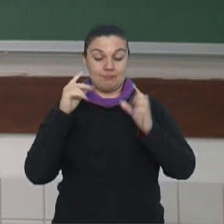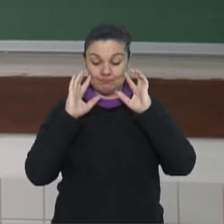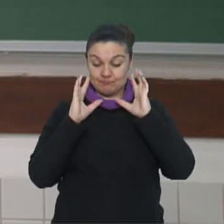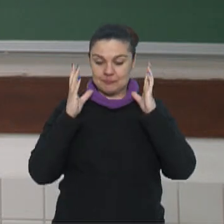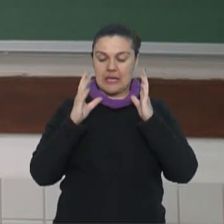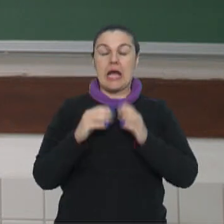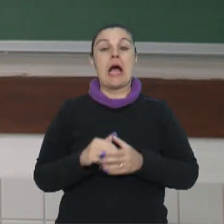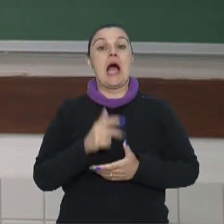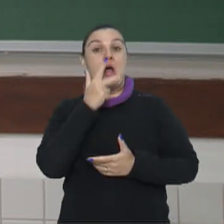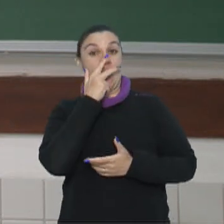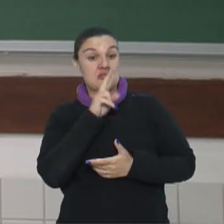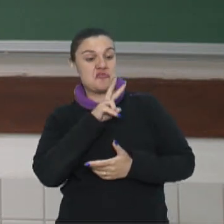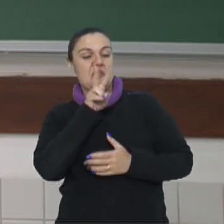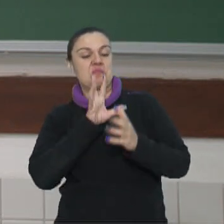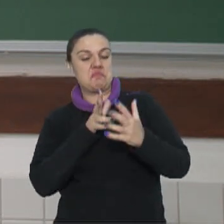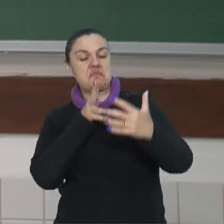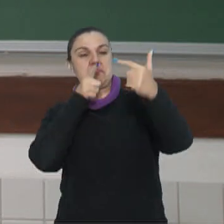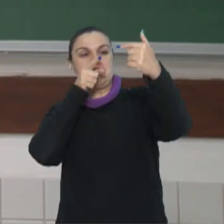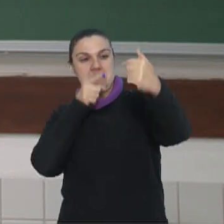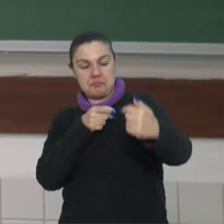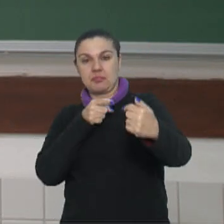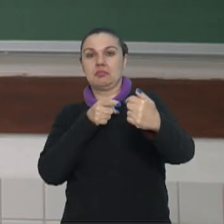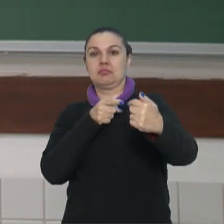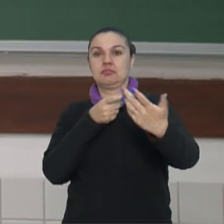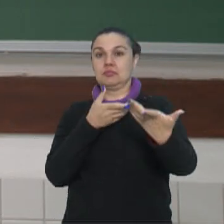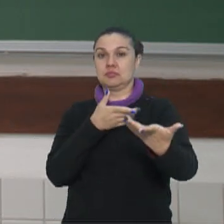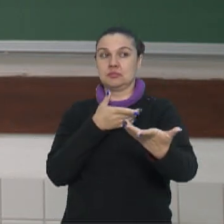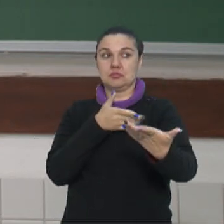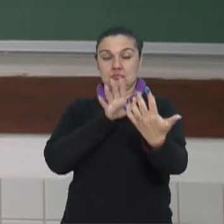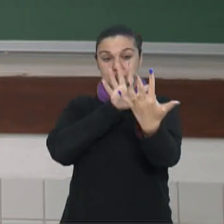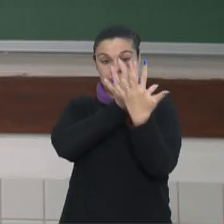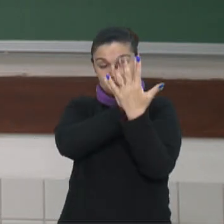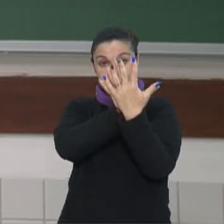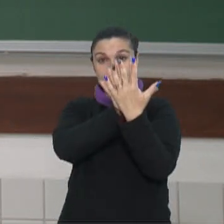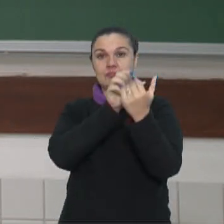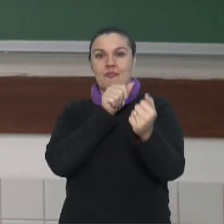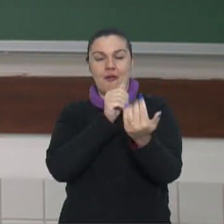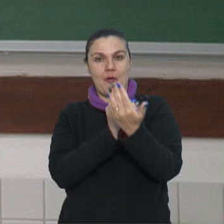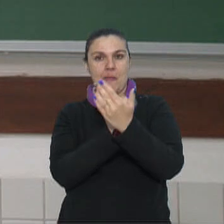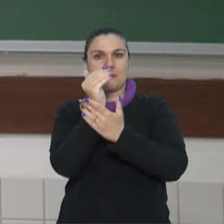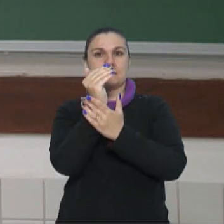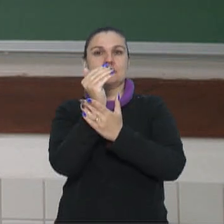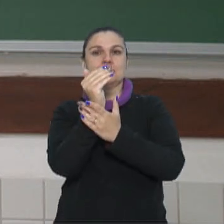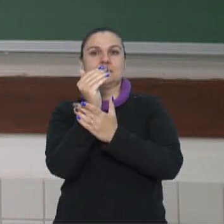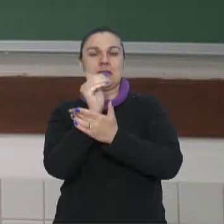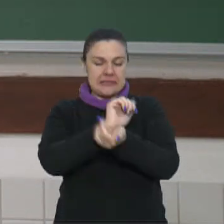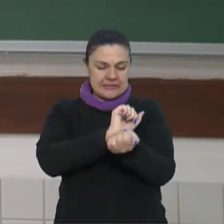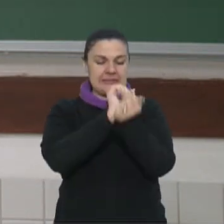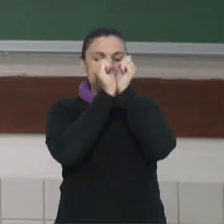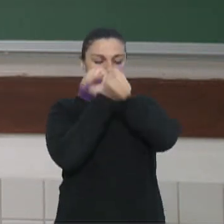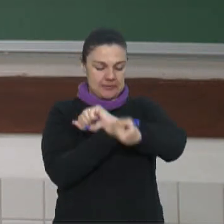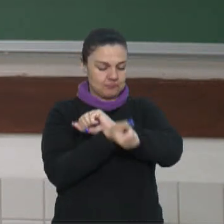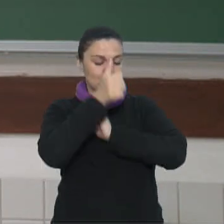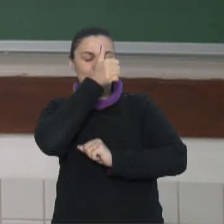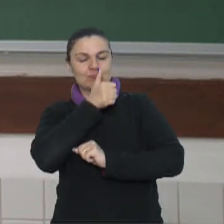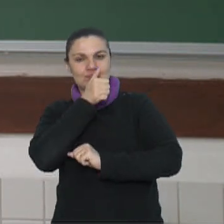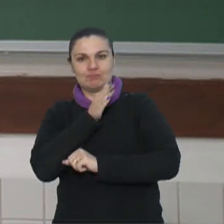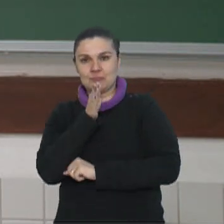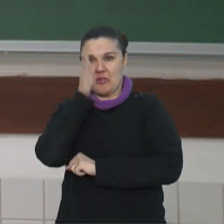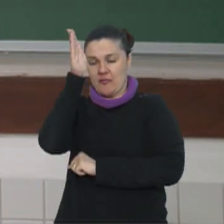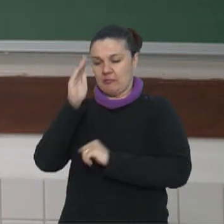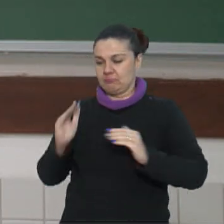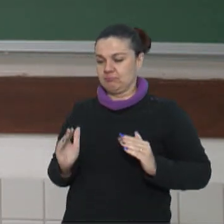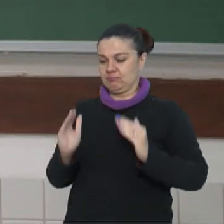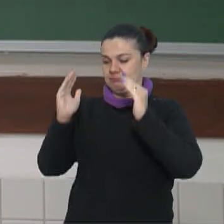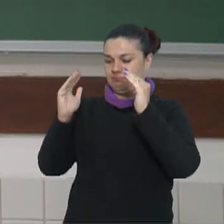clima que uma hora você pode dar de frente com um chefe guerreiro, com o seu grupo, você ser escravizado, ser levado para essas